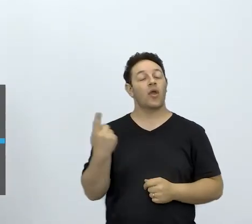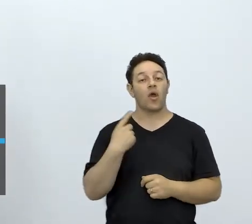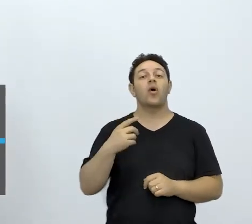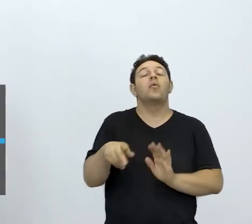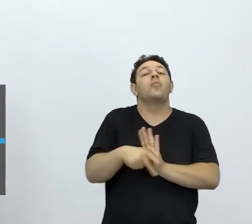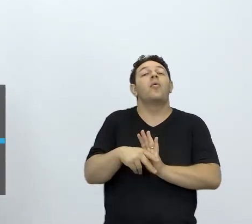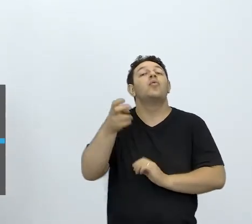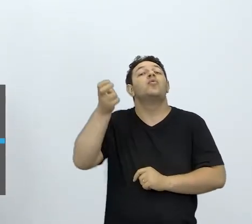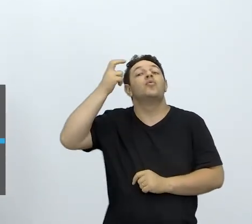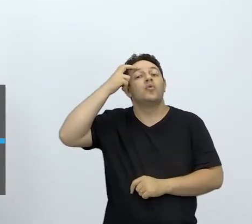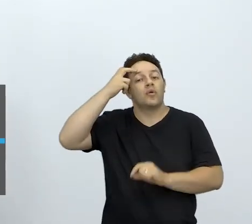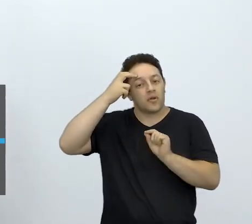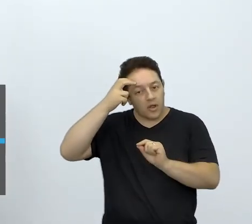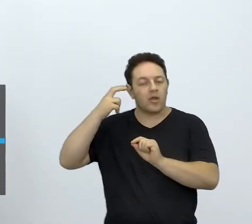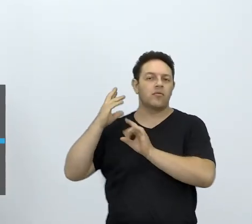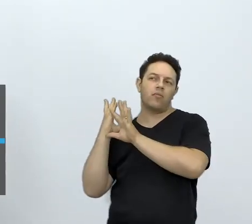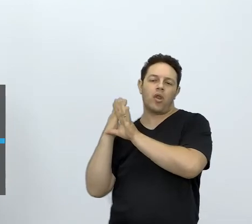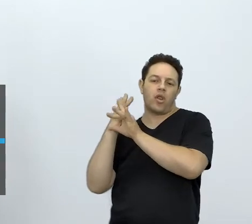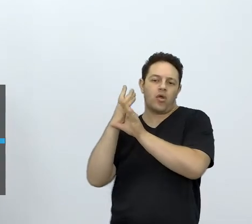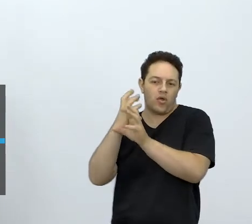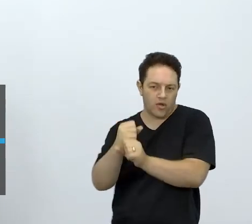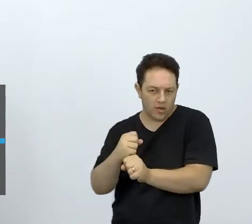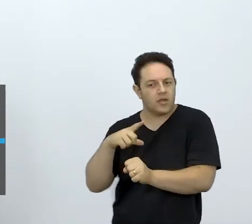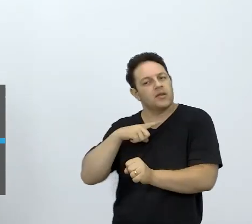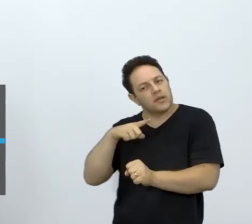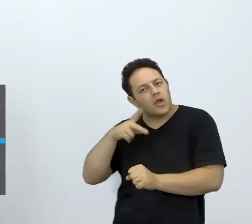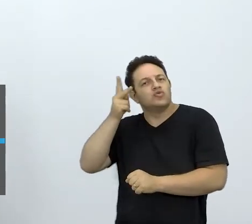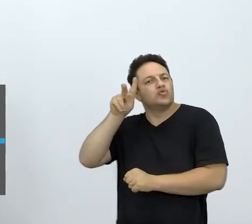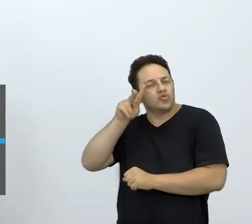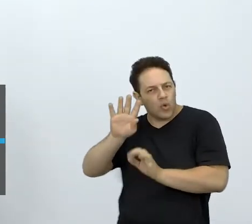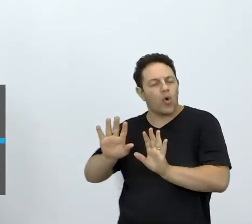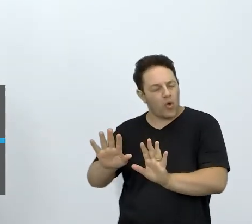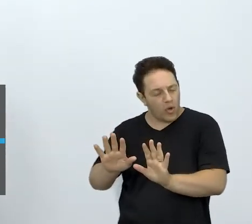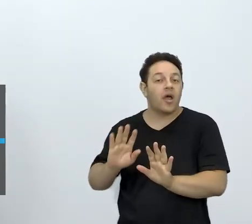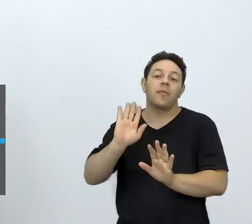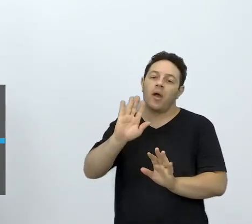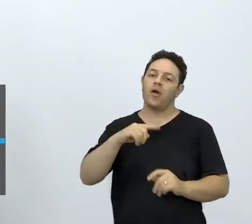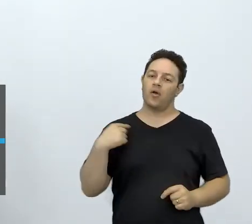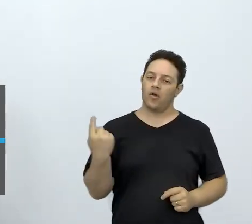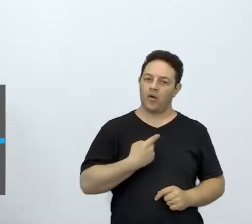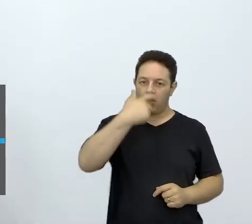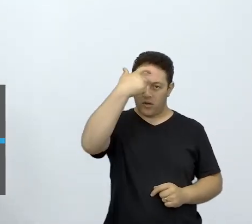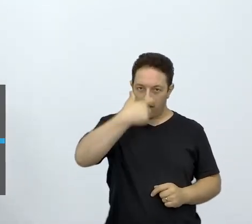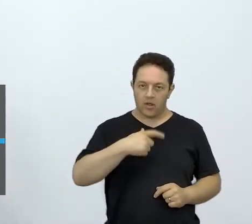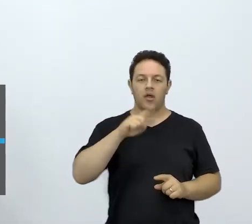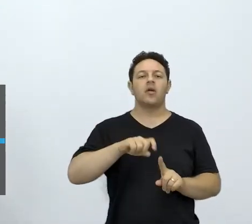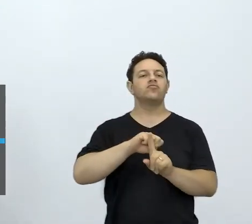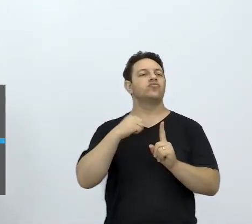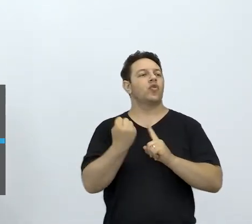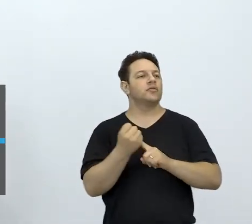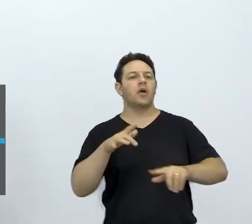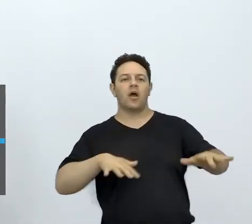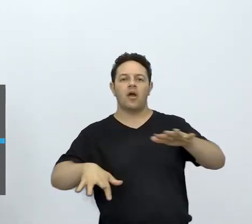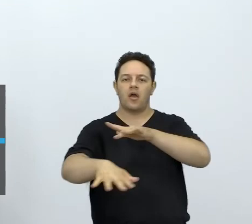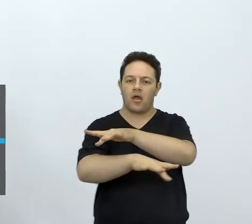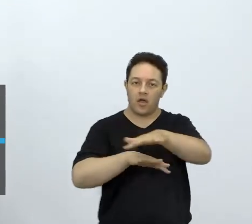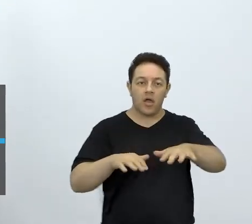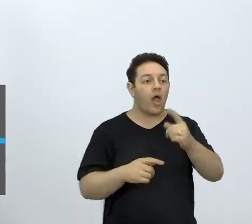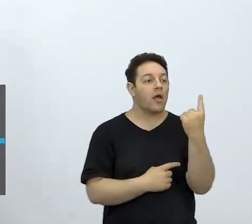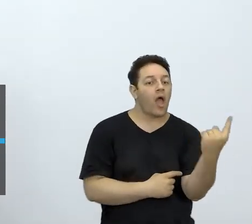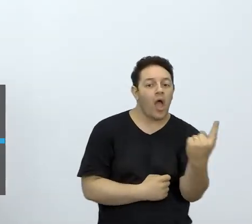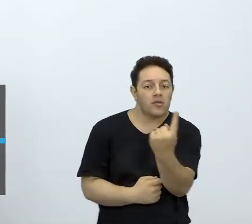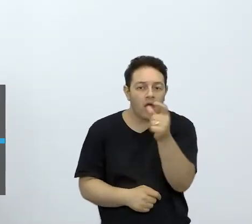cultura que foi construída a partir de uma determinada história. Nós somos socializados, né? E os indivíduos